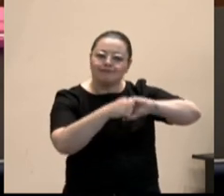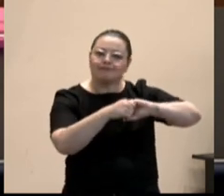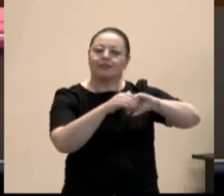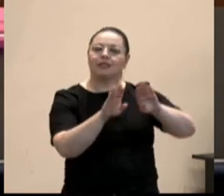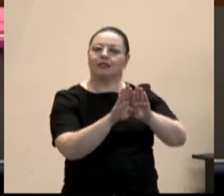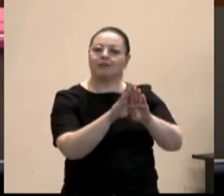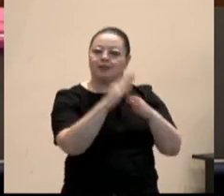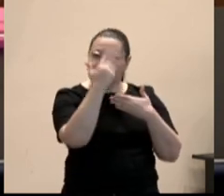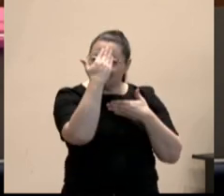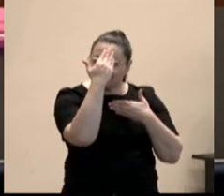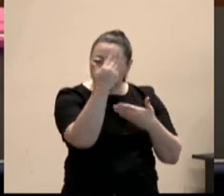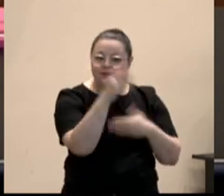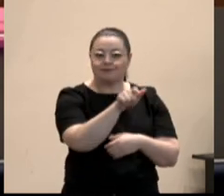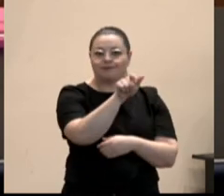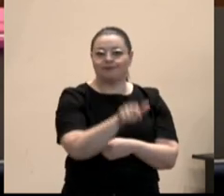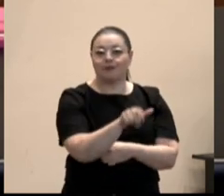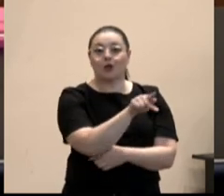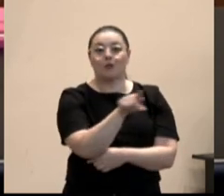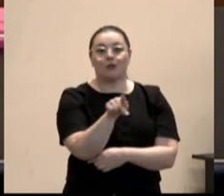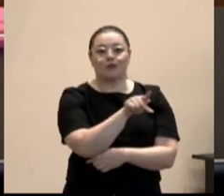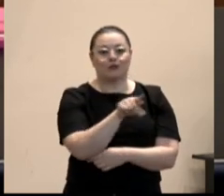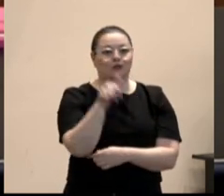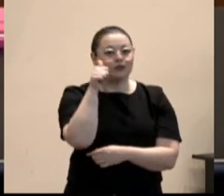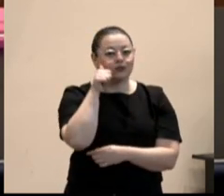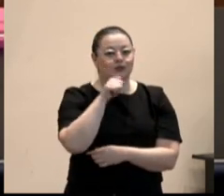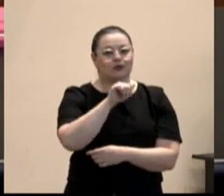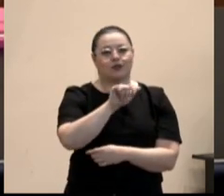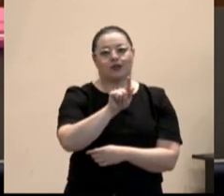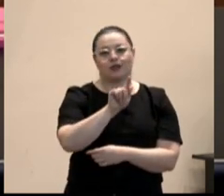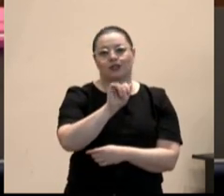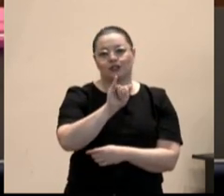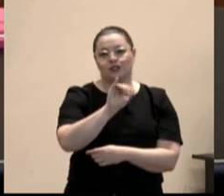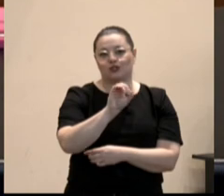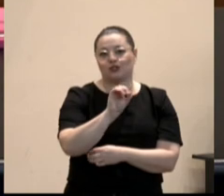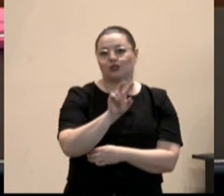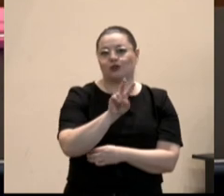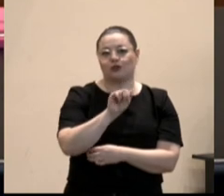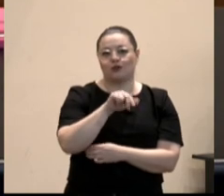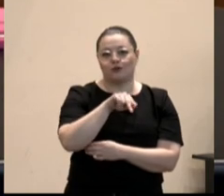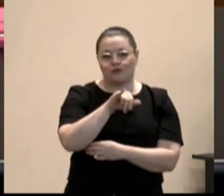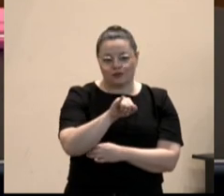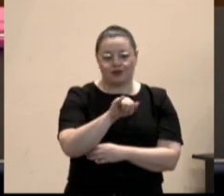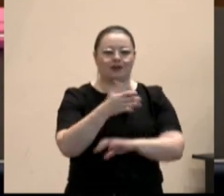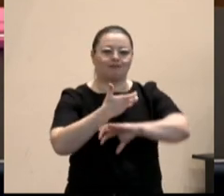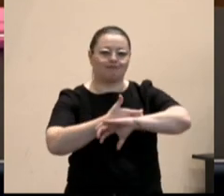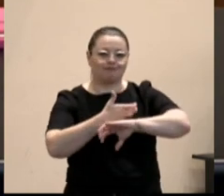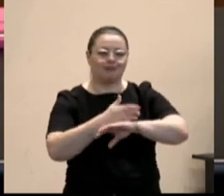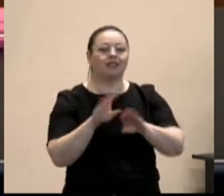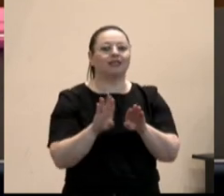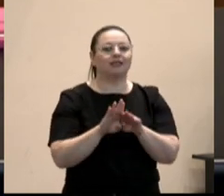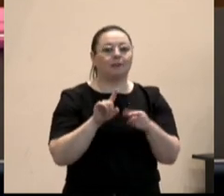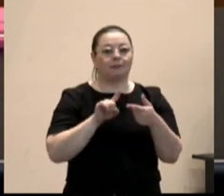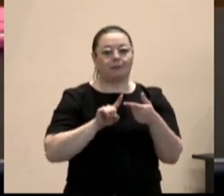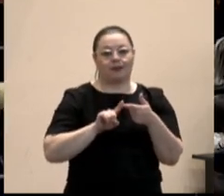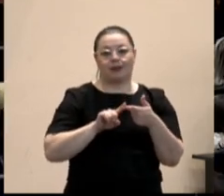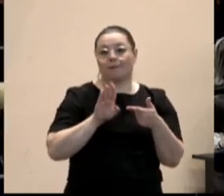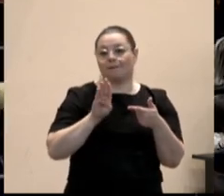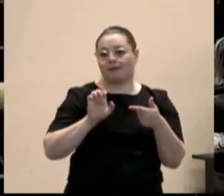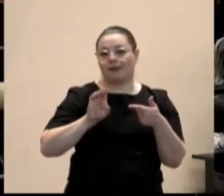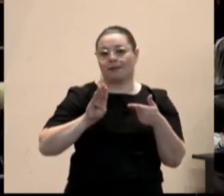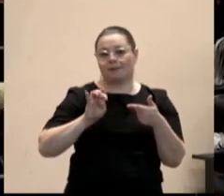aí a professora Giovana Lunardi, da UDESC, ao Bebeto, amigos aqui,